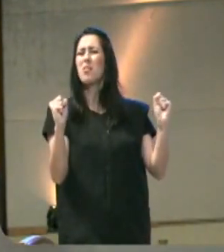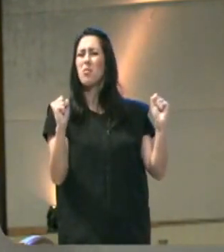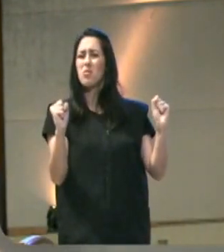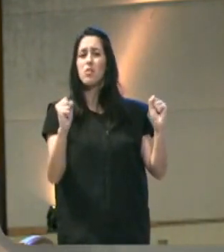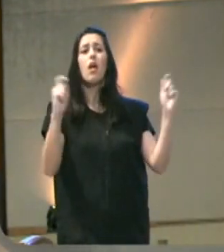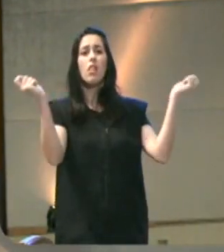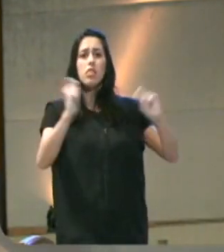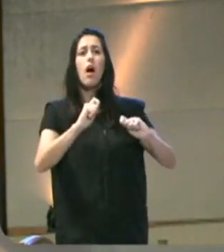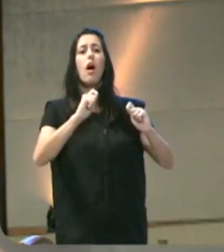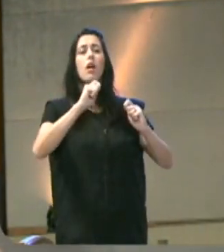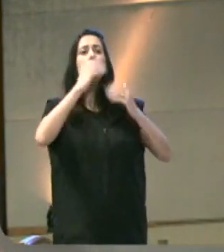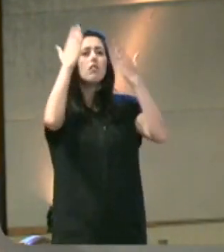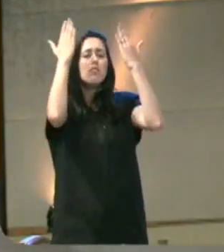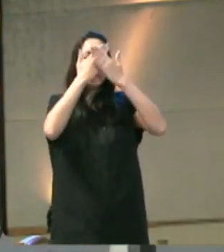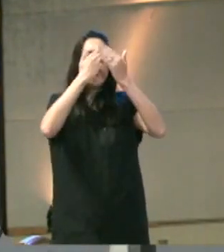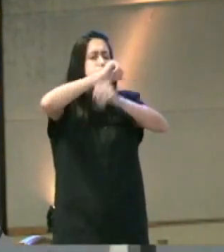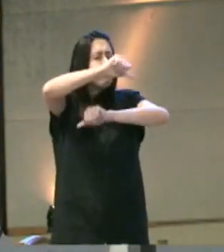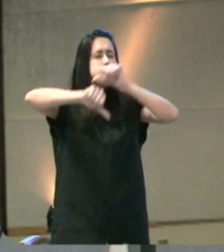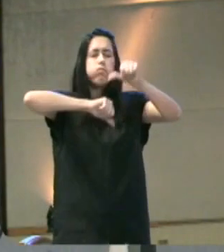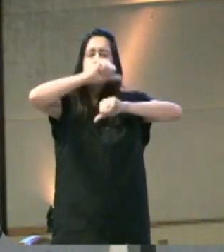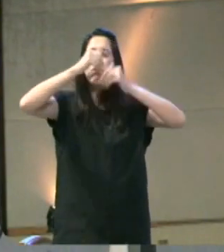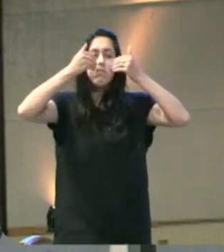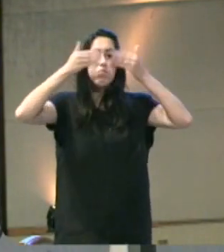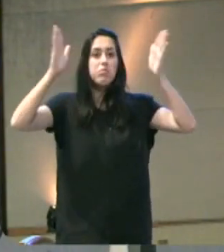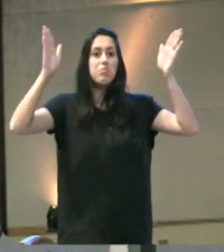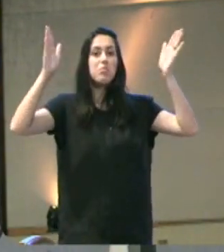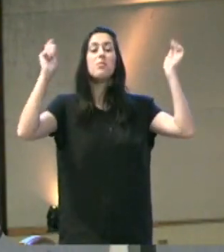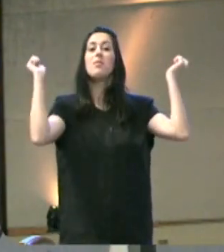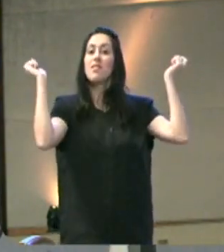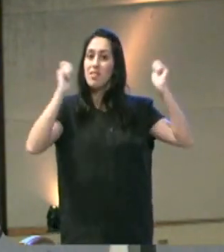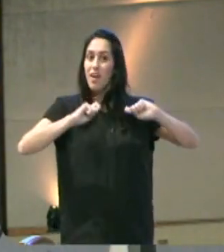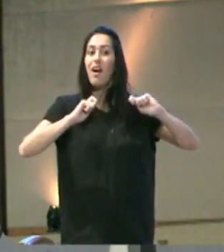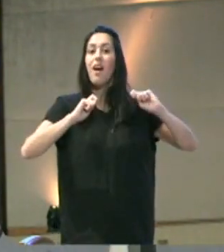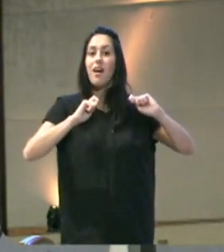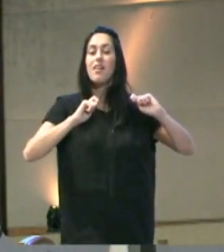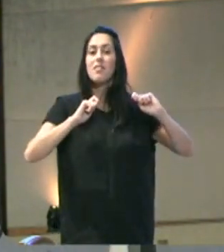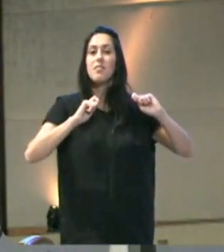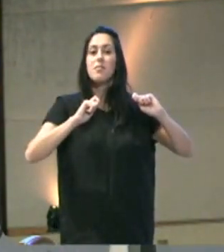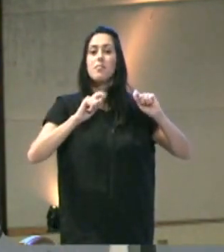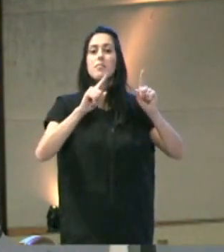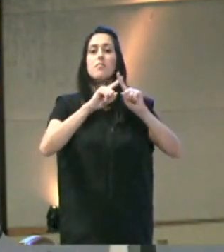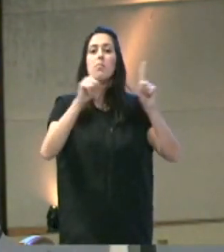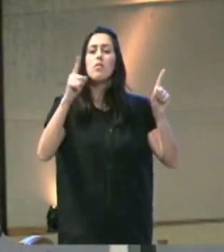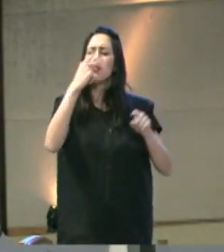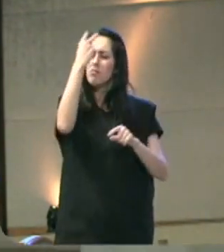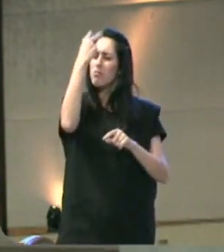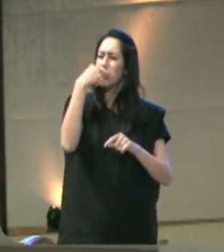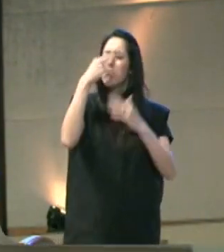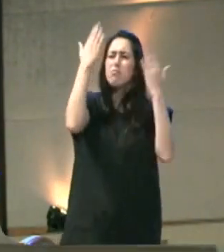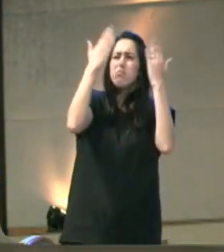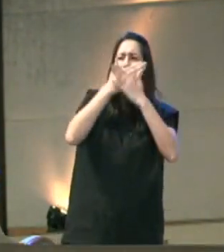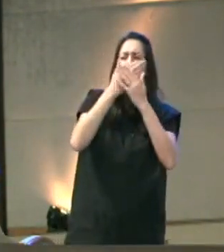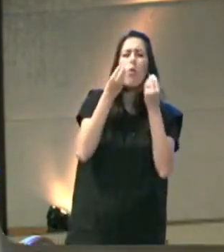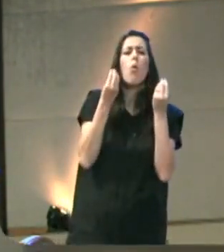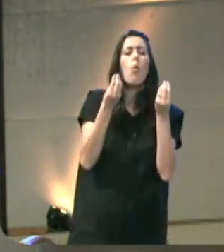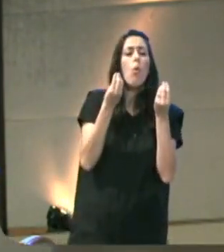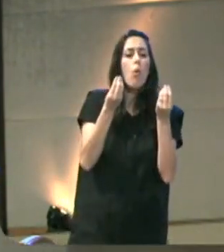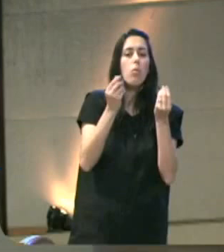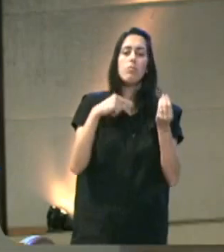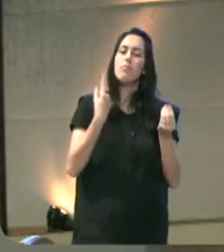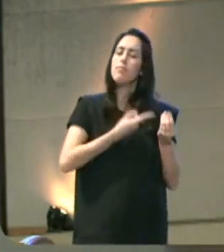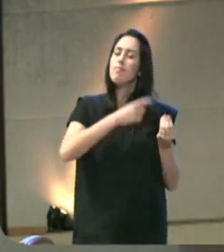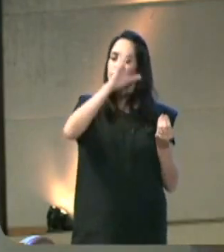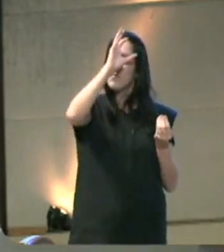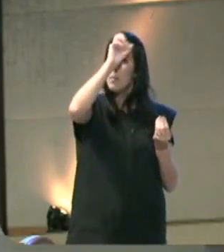cegueira abaixo. Mas como ela coloca a cegueira abaixo? O que está gerando a cegueira? E aí a gente vai aprender algumas